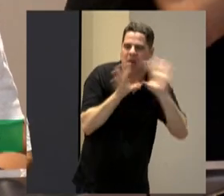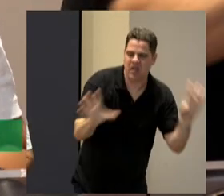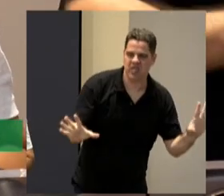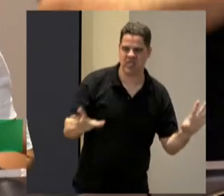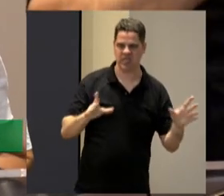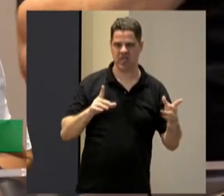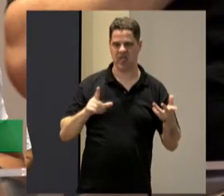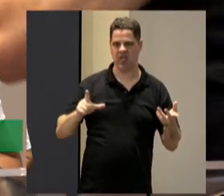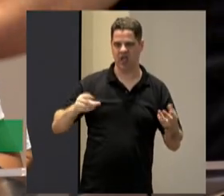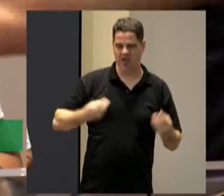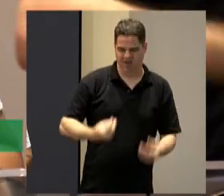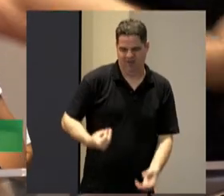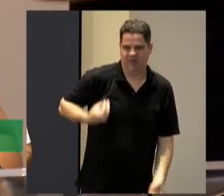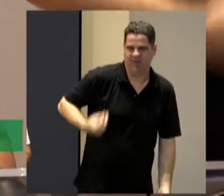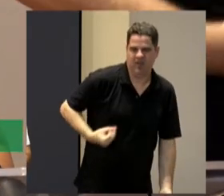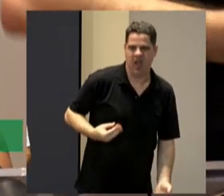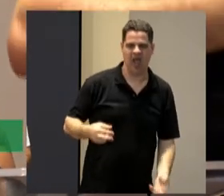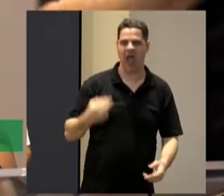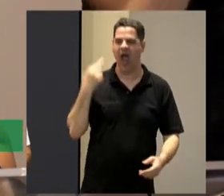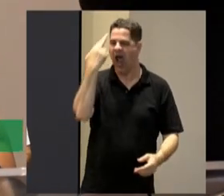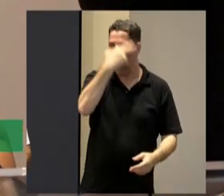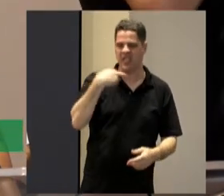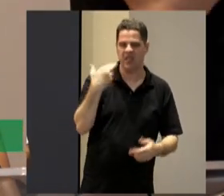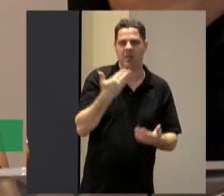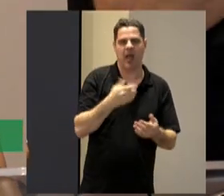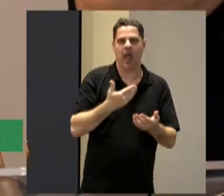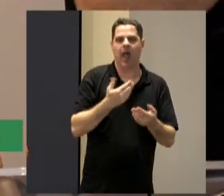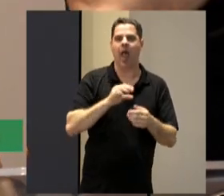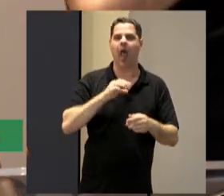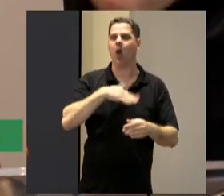matam existência. Racismo é morte.